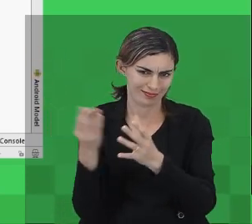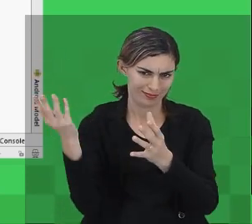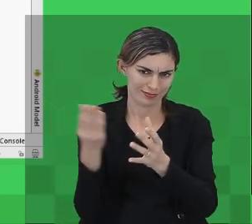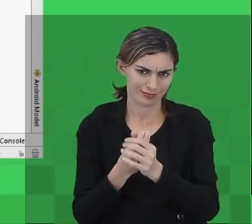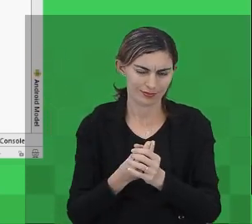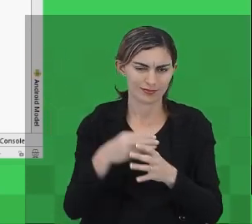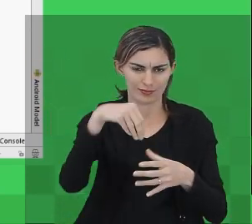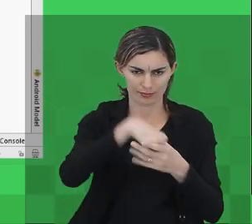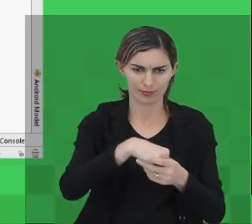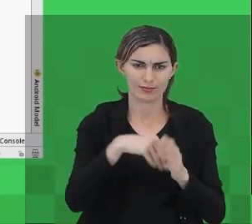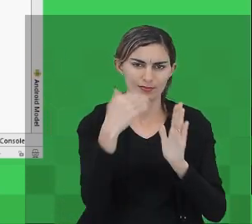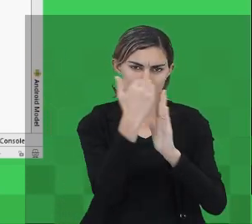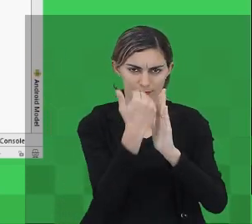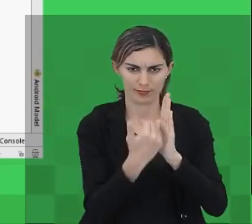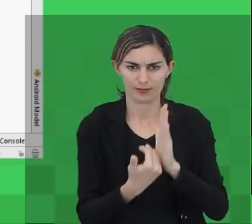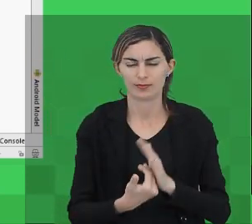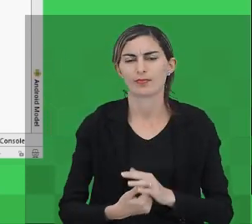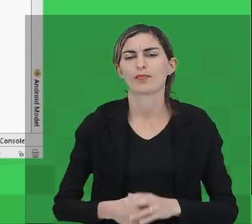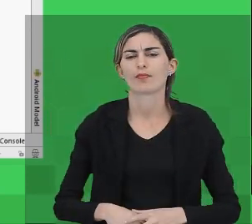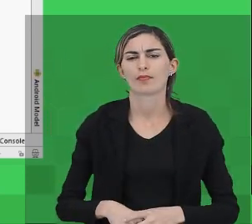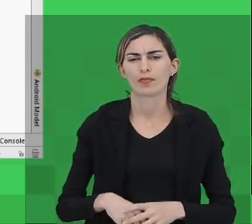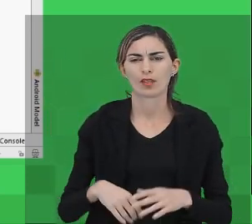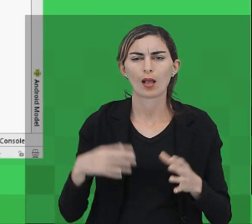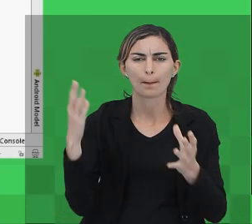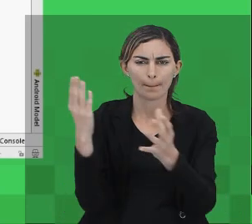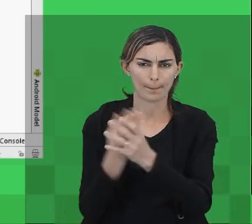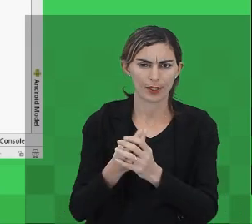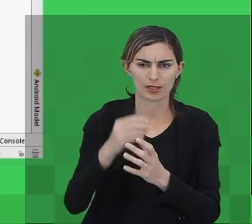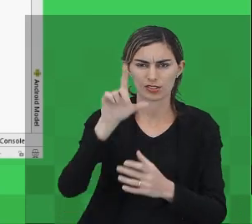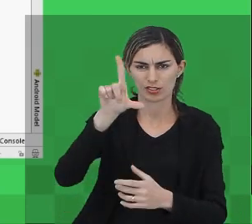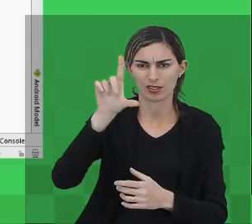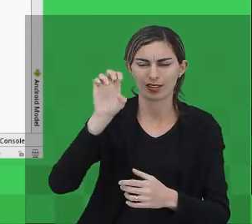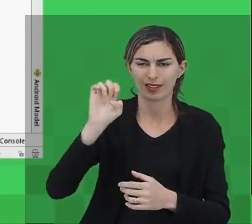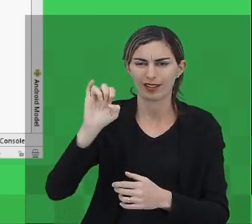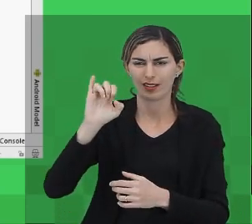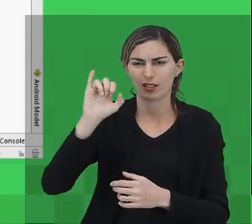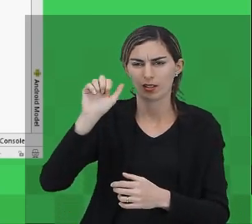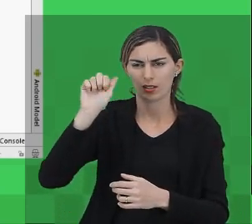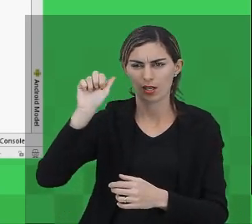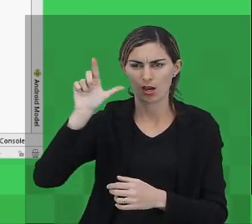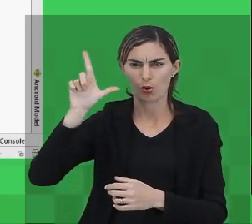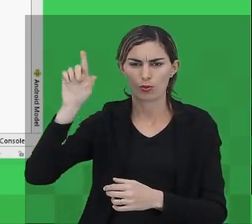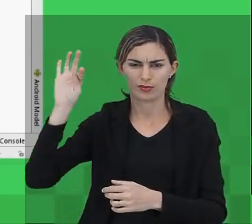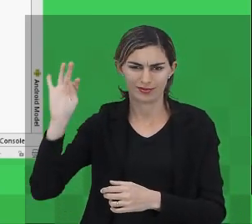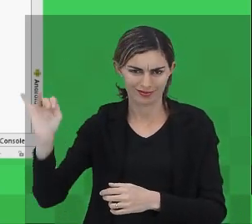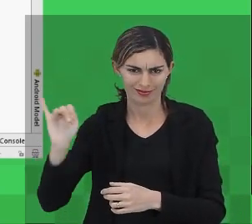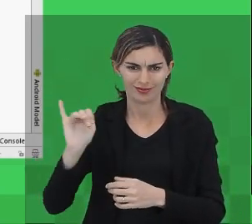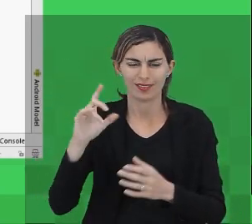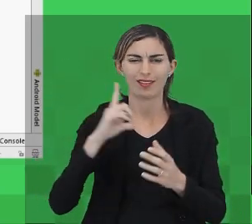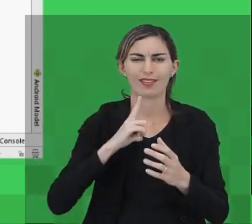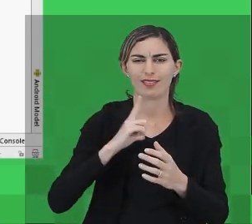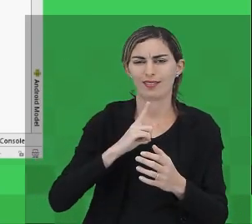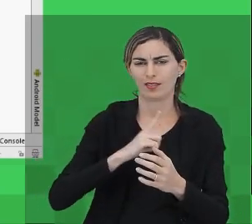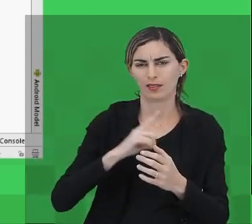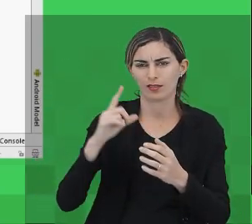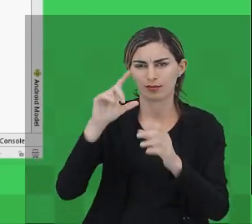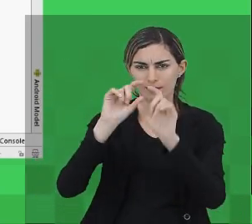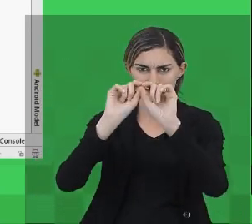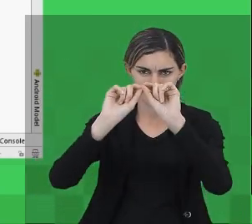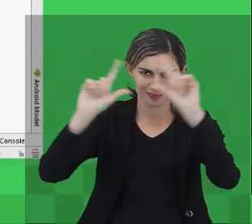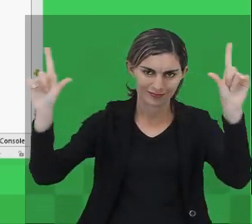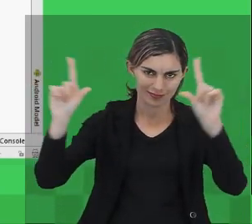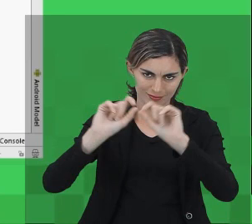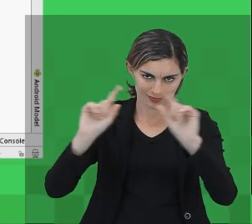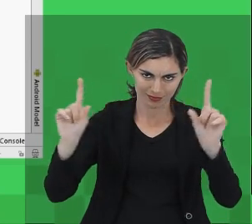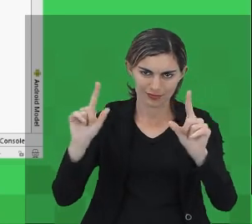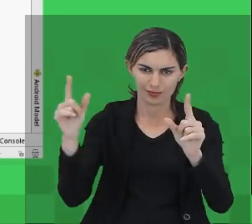outras pastas internamente. Essa pasta Layout, ela guarda a tela as telas